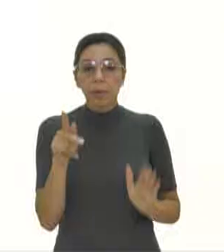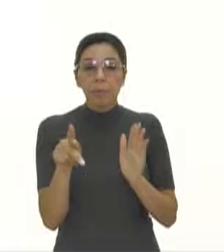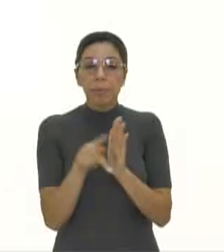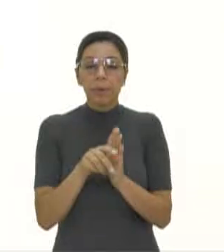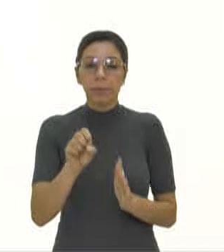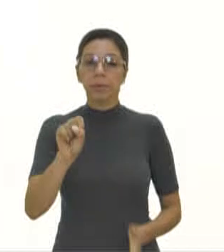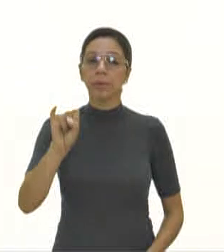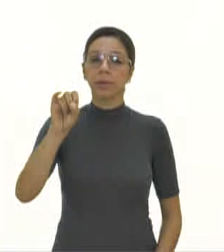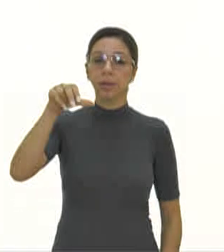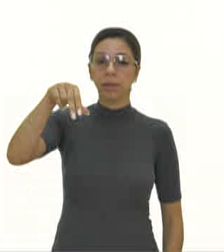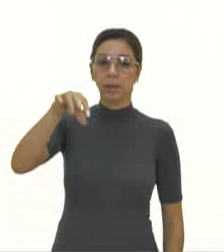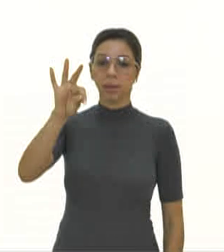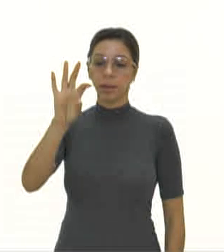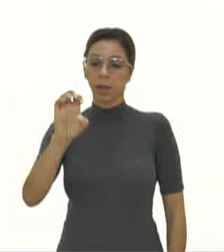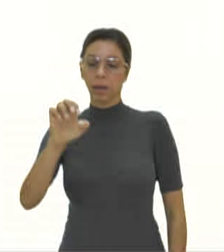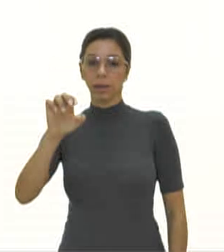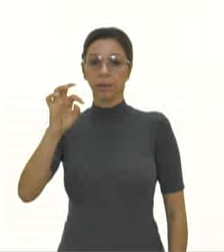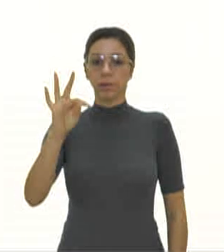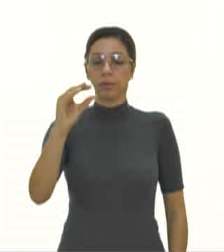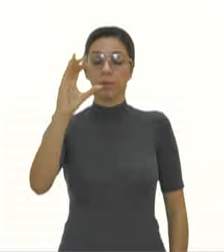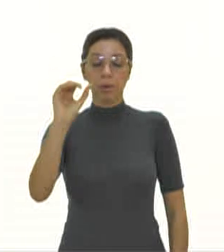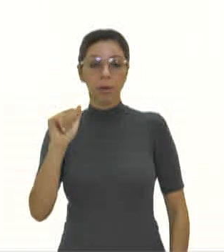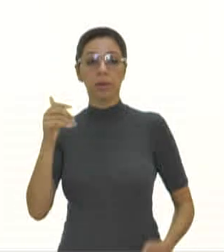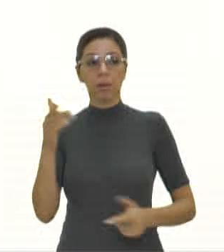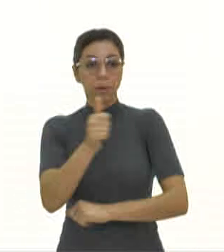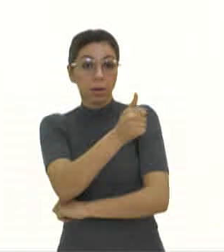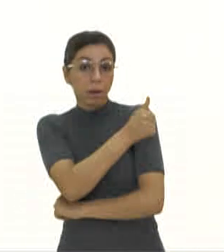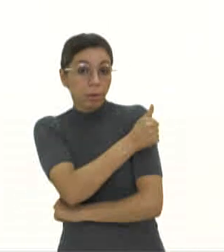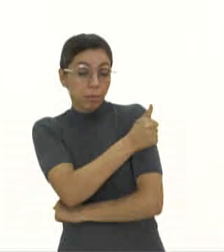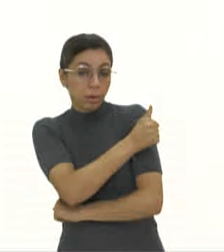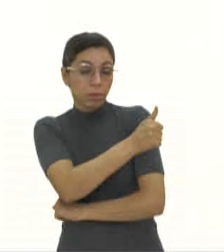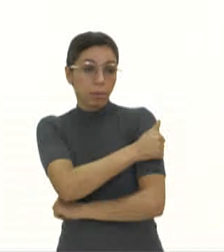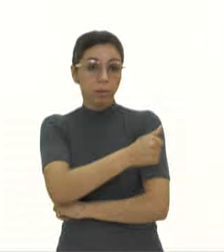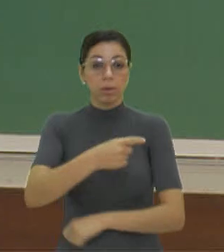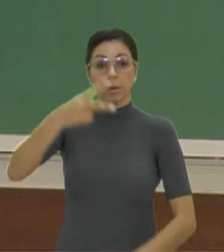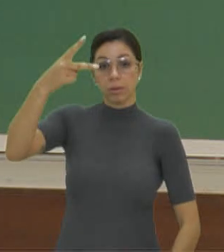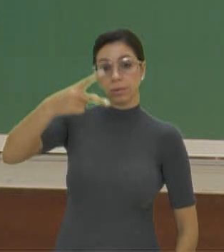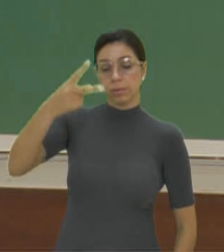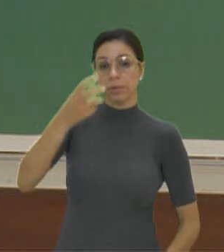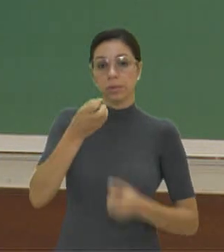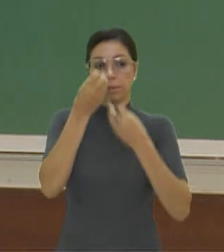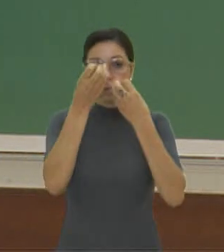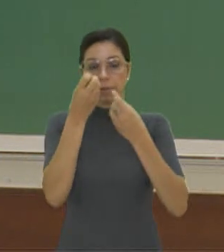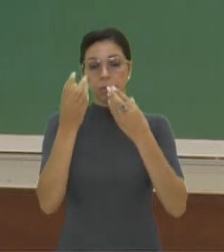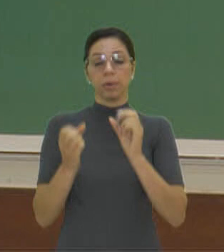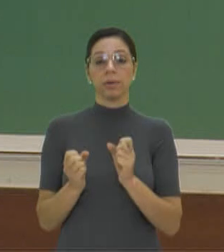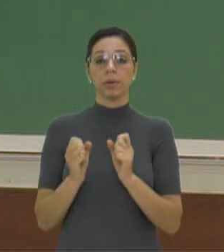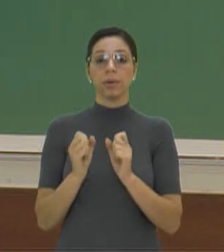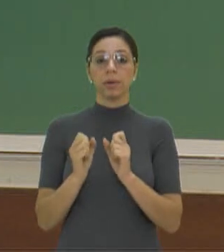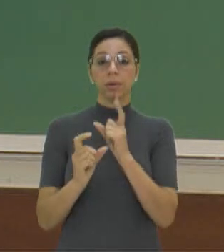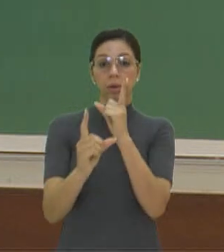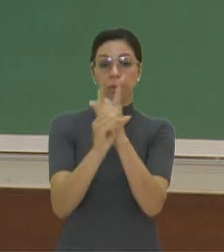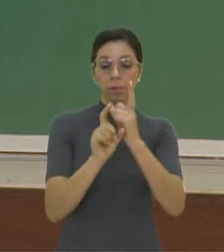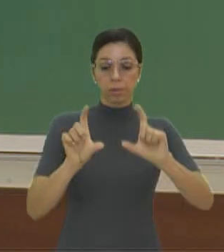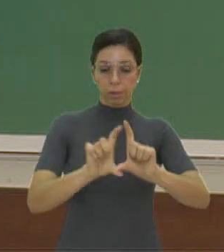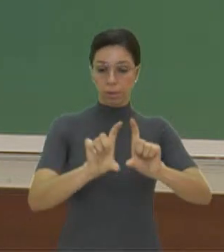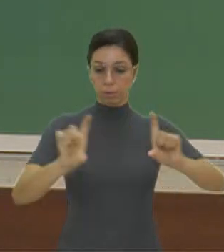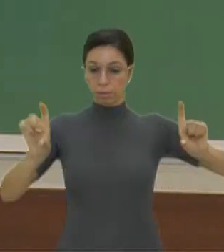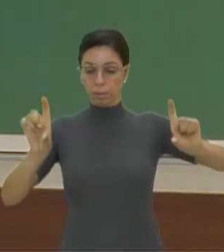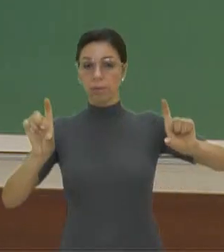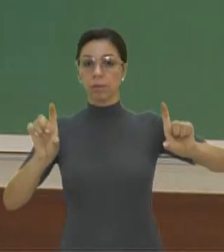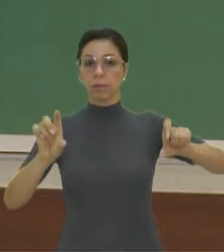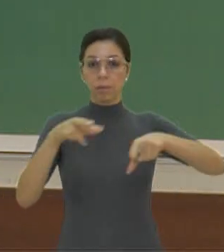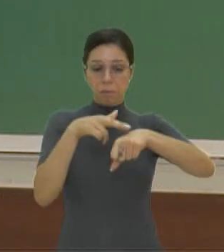student. Era um aluno. As duas informações vocês encontram aqui. Still a teenage student, William Henry